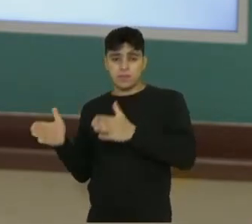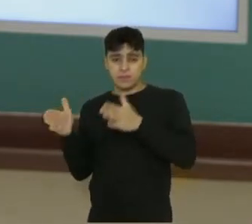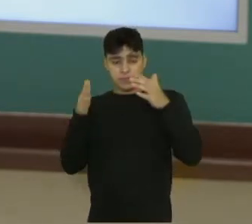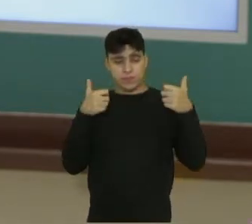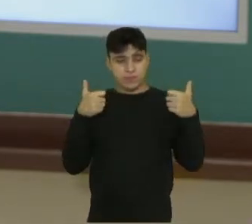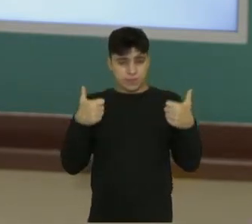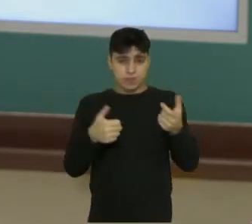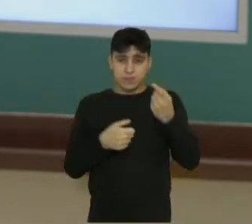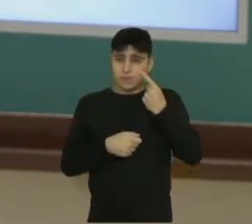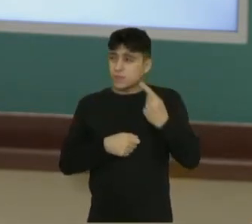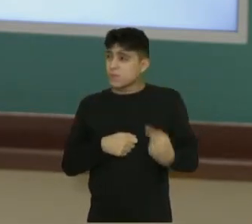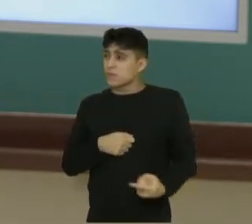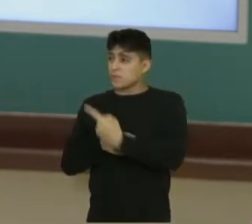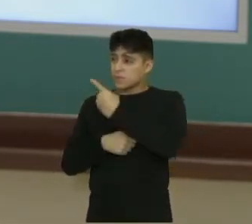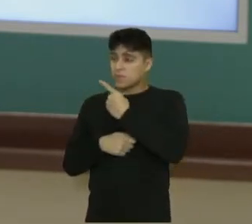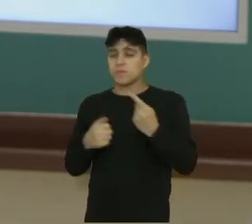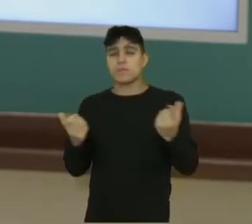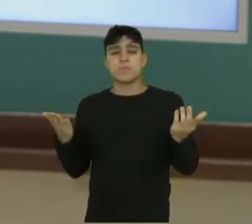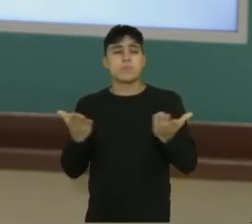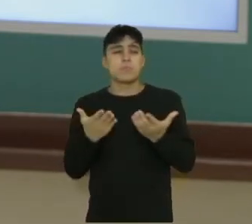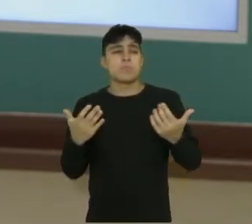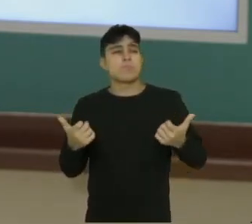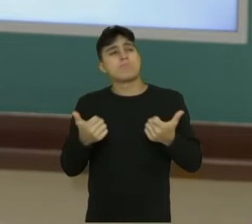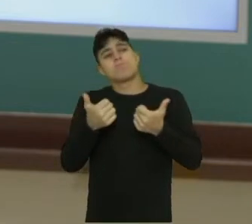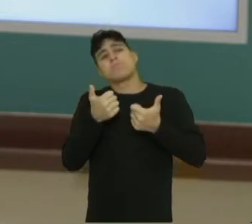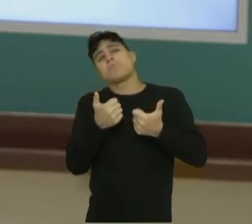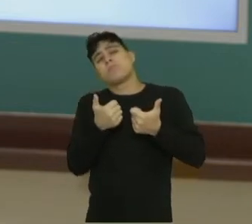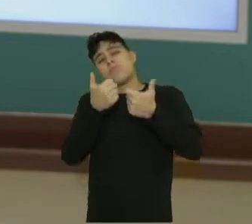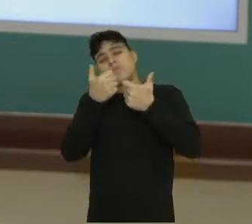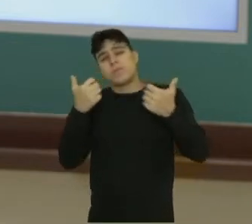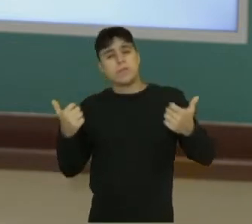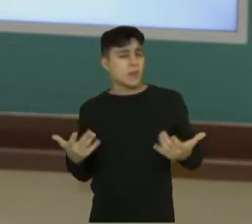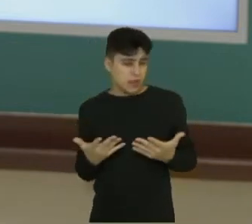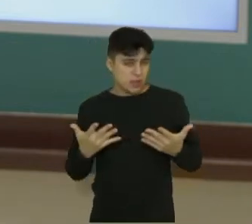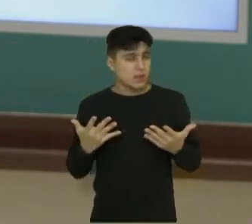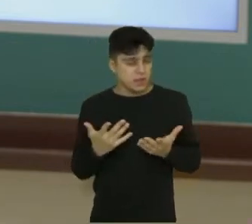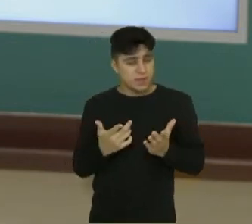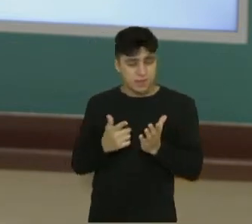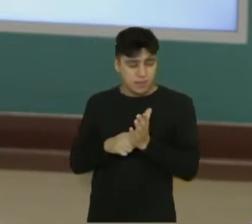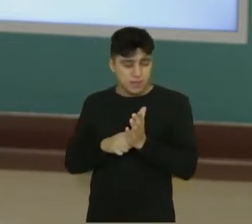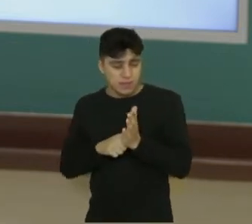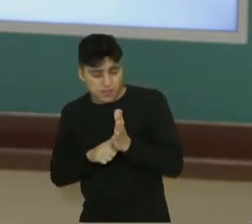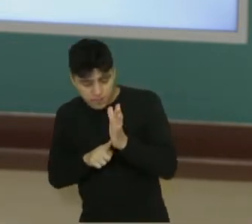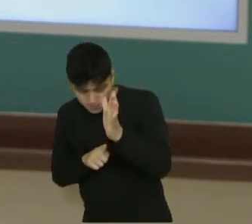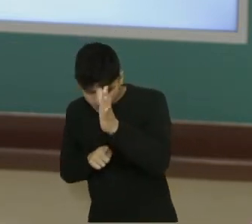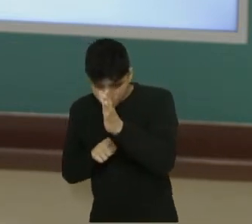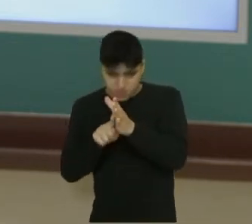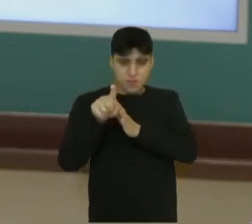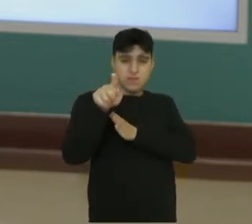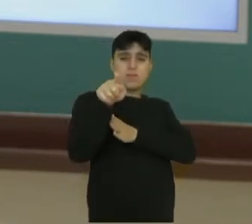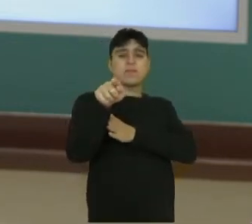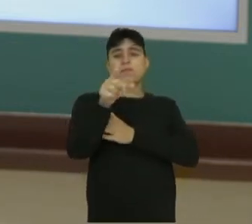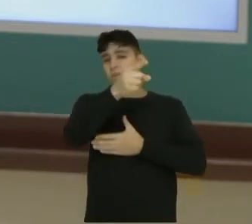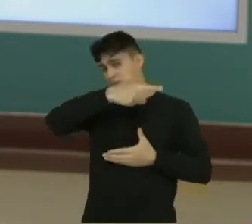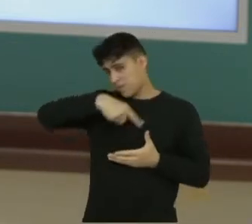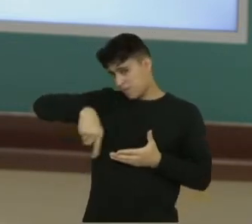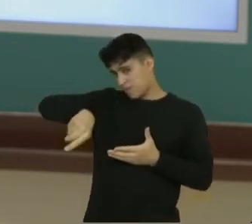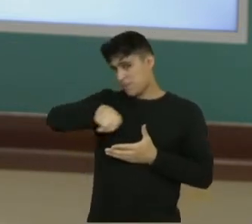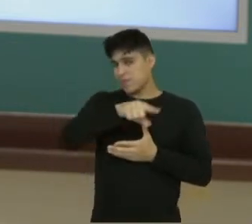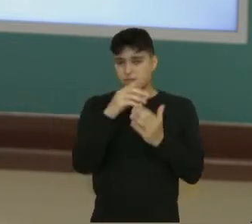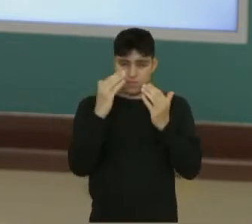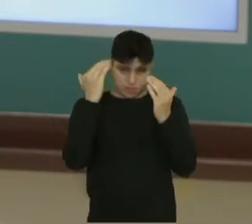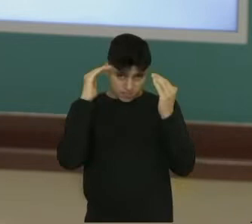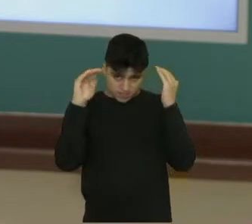Beleza? Então, vejam aqui, né? Agora eu vou fazer com vocês uma questão, né? Nós vamos trabalhar uma questão bem